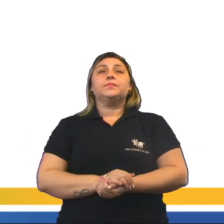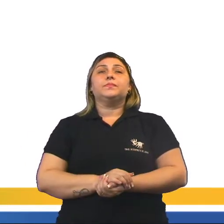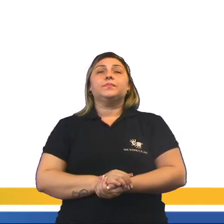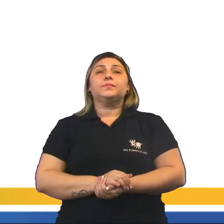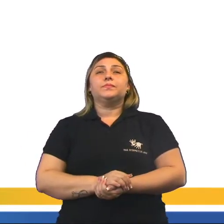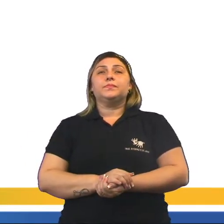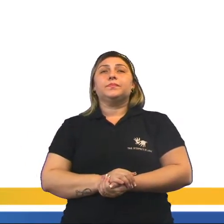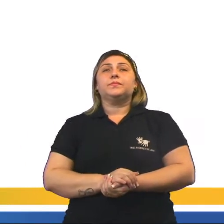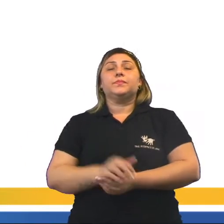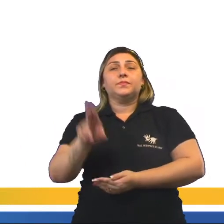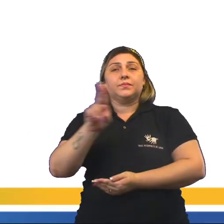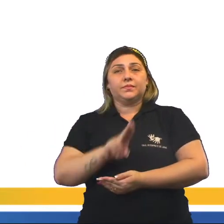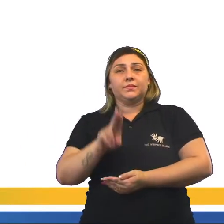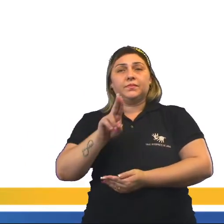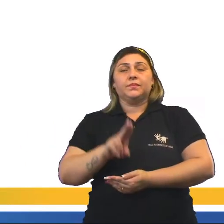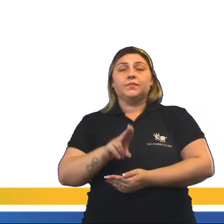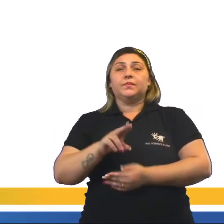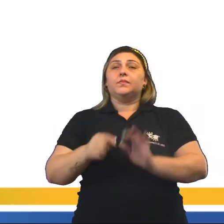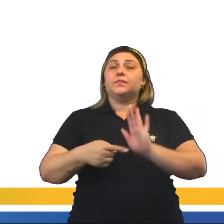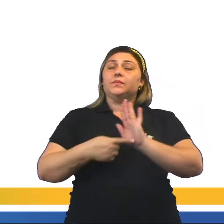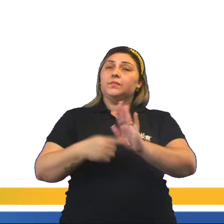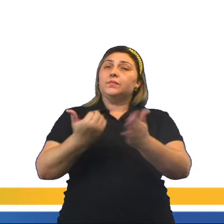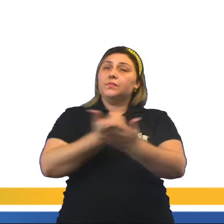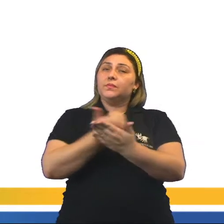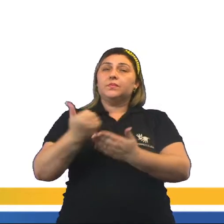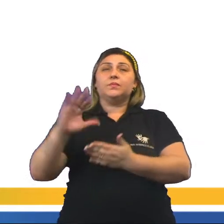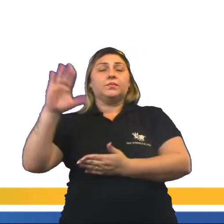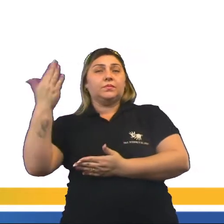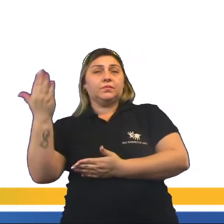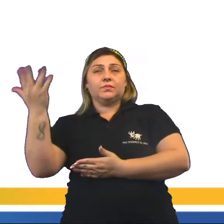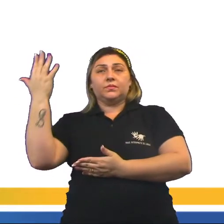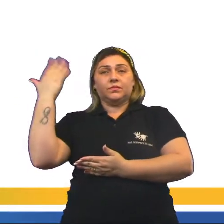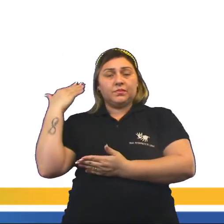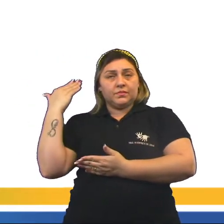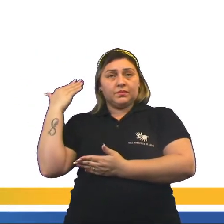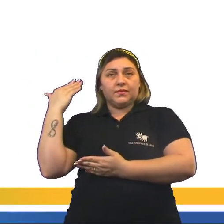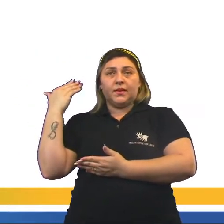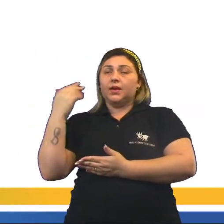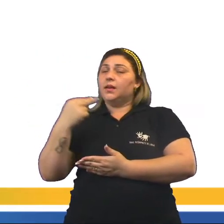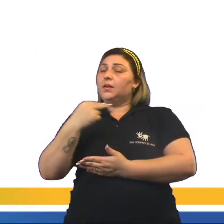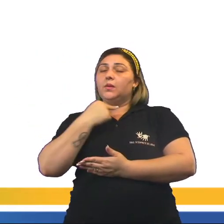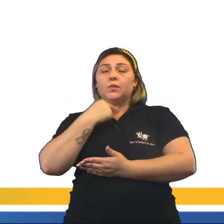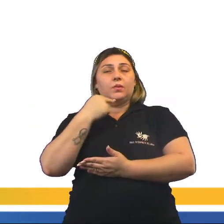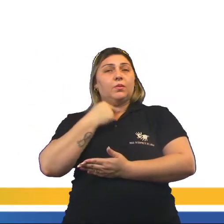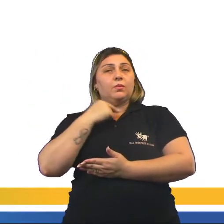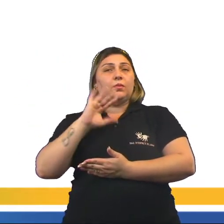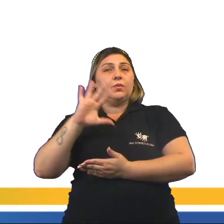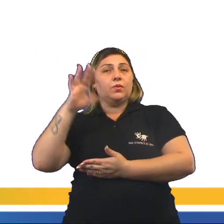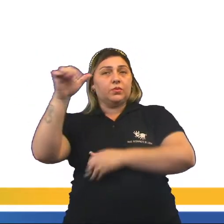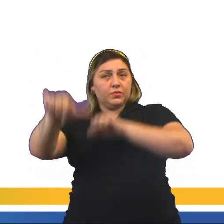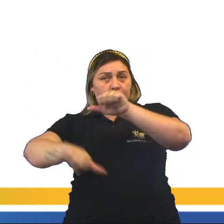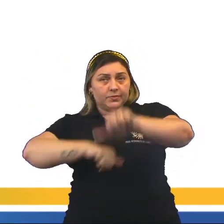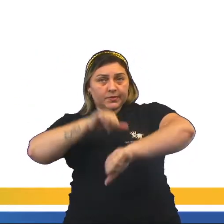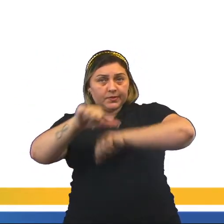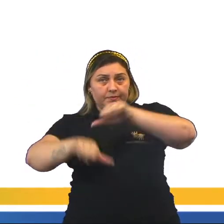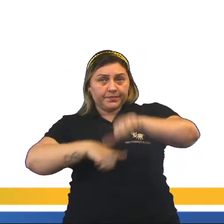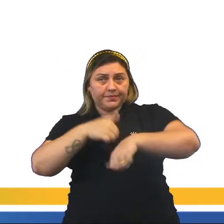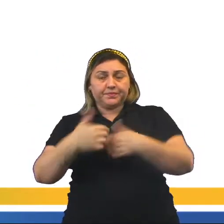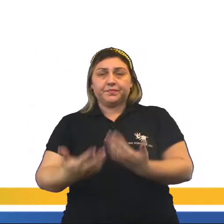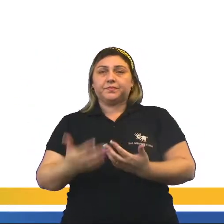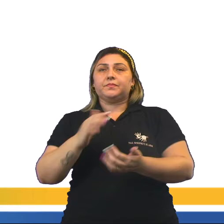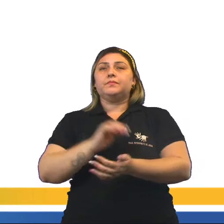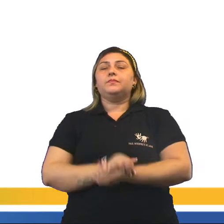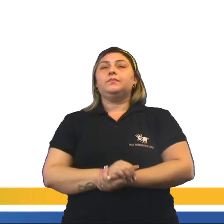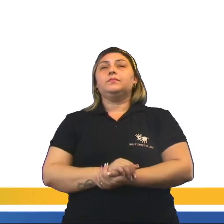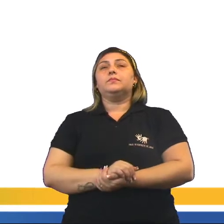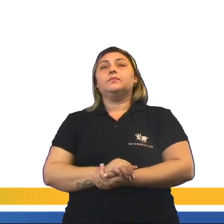utilizado para expressar hábitos ou ações que aconteceram no passado e não podem mais ser modificadas. Então,